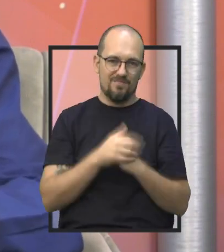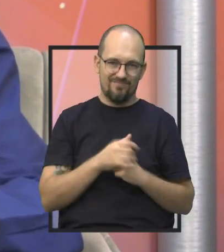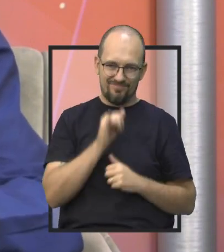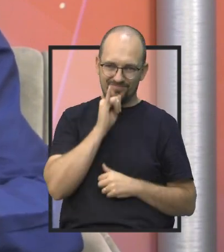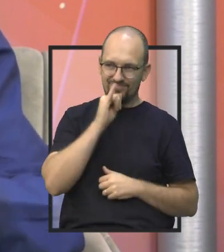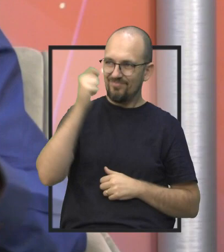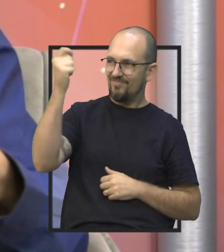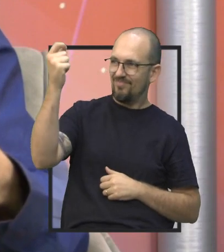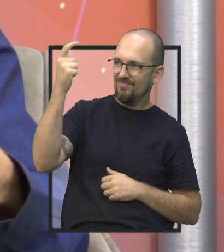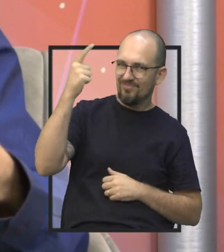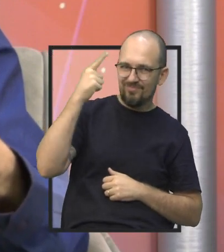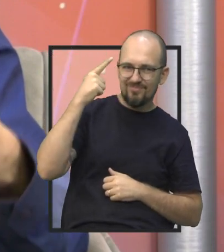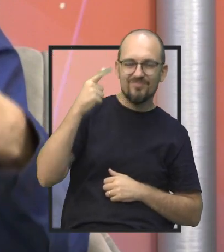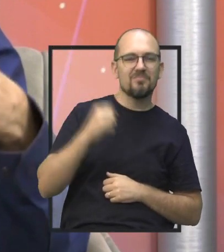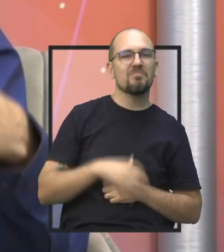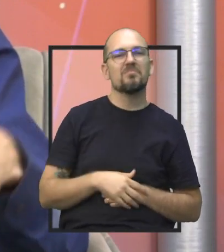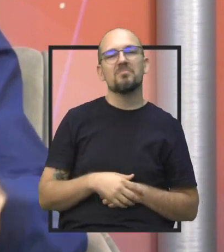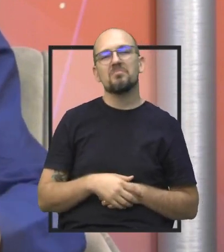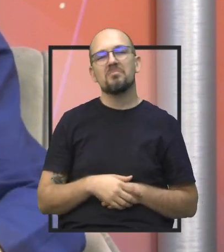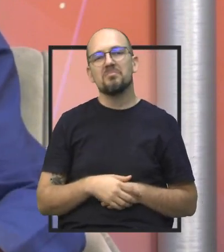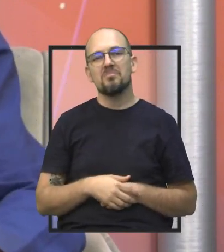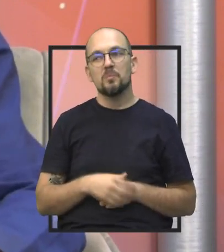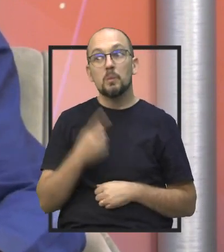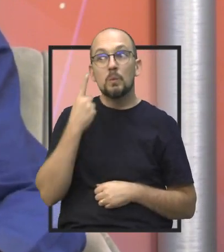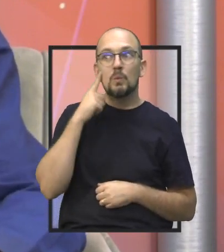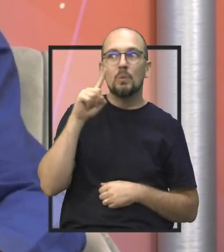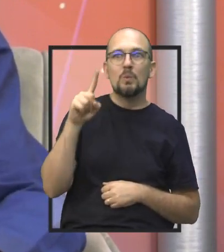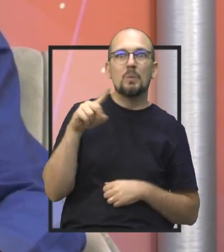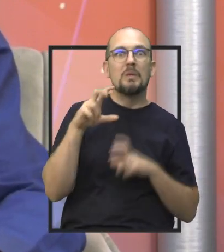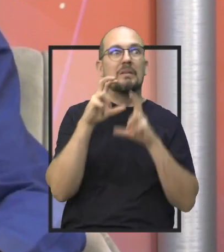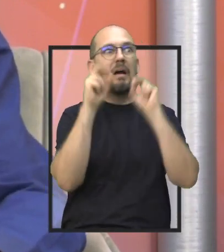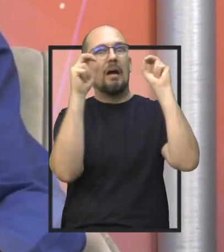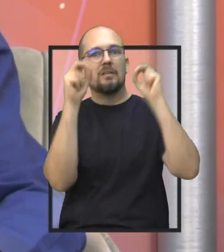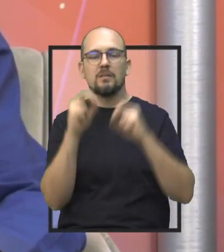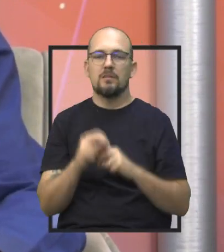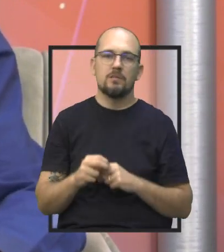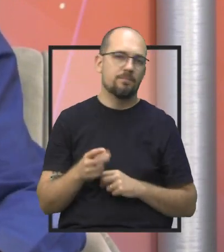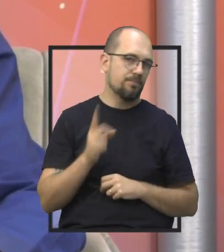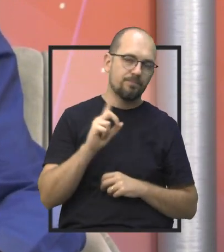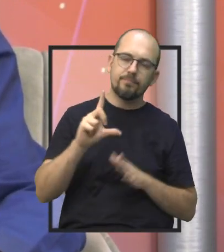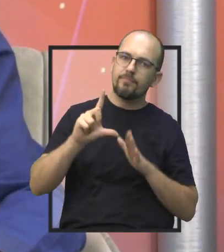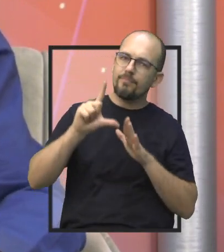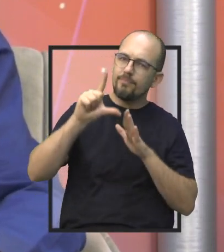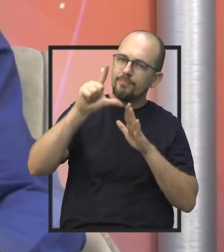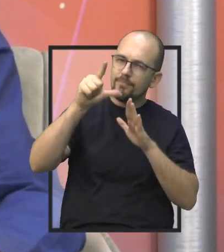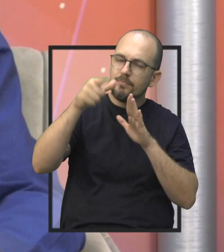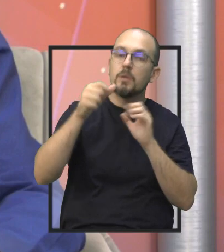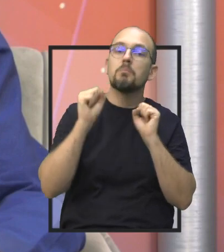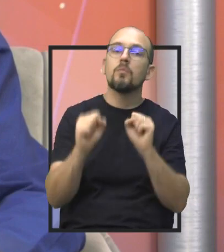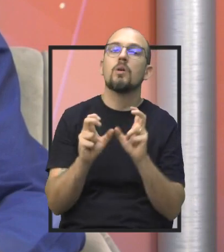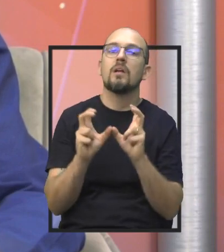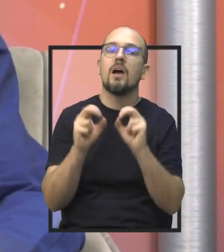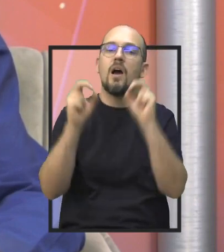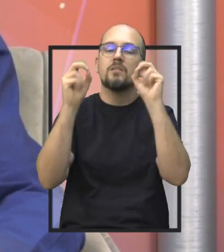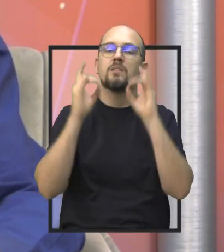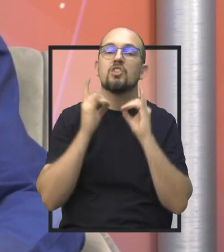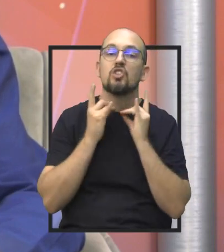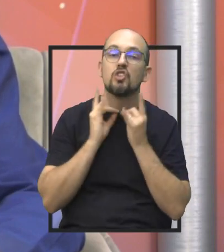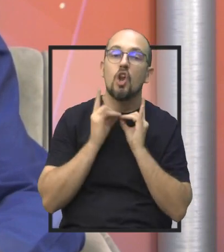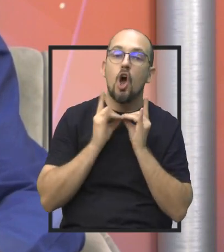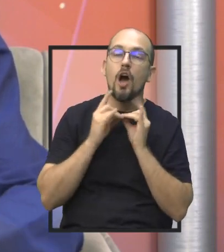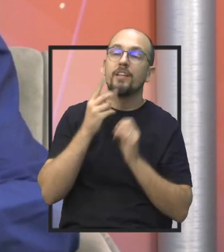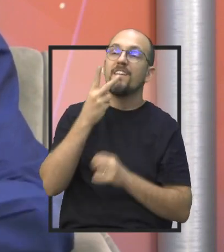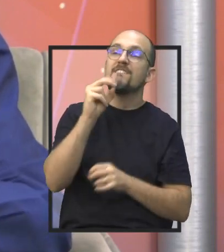expôs à radiação pode apresentar um câncer de tireoide, mas normalmente acontece 20, 30